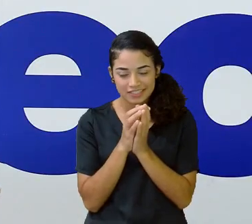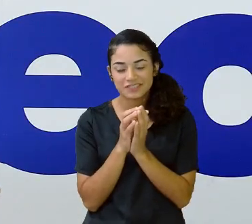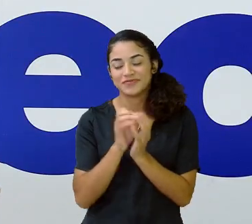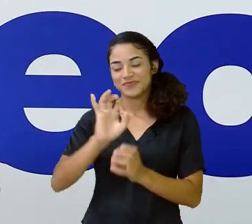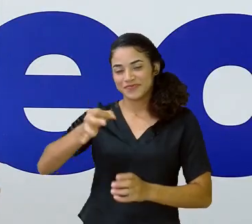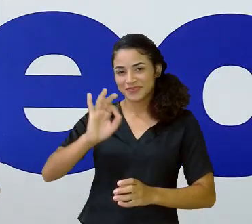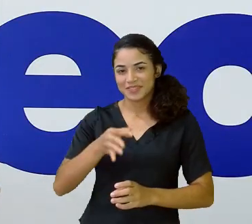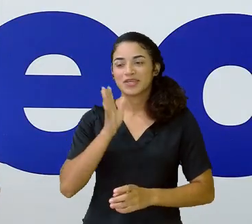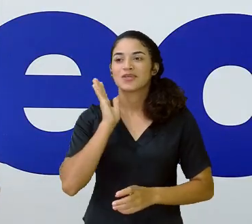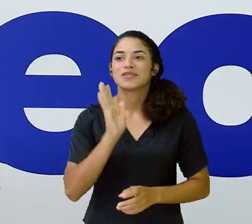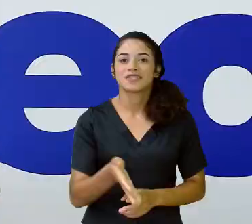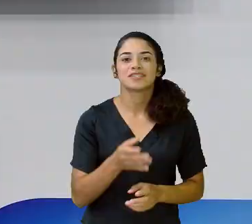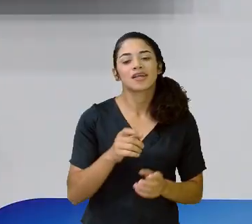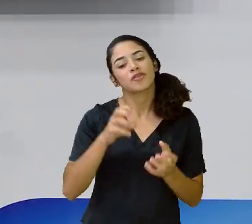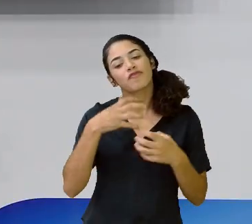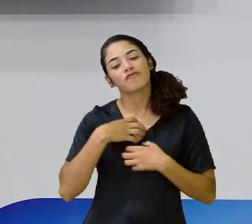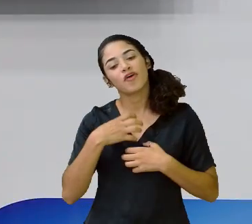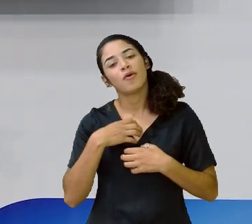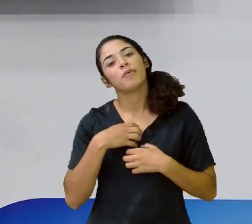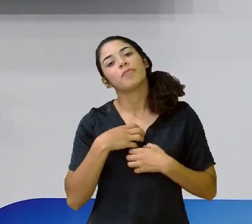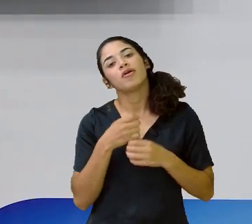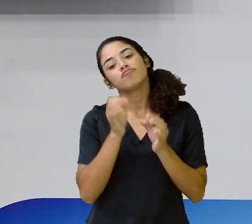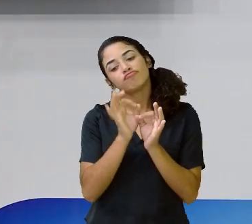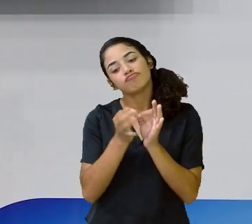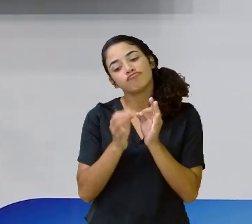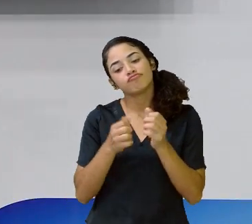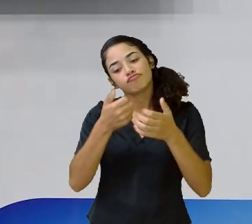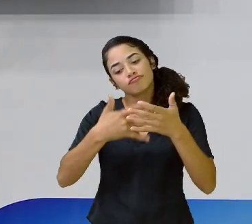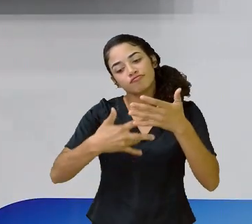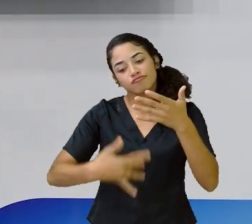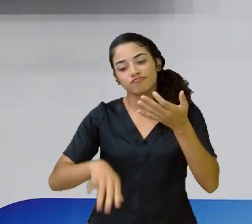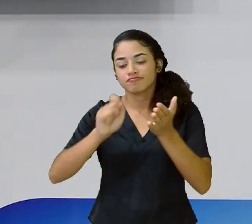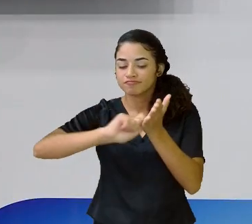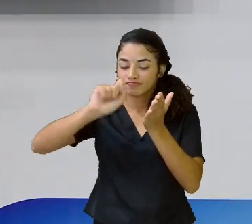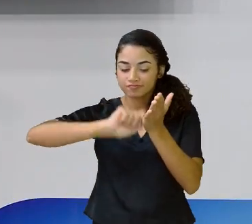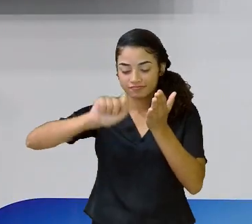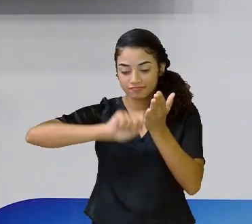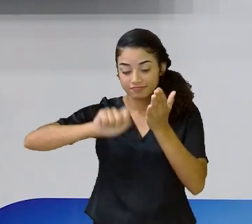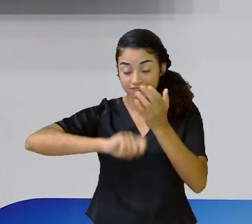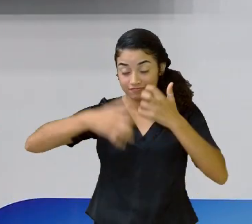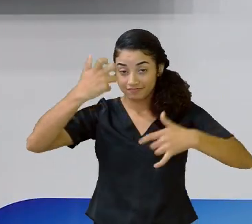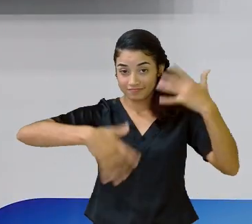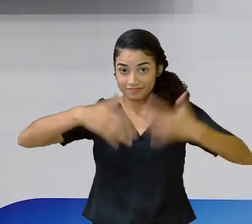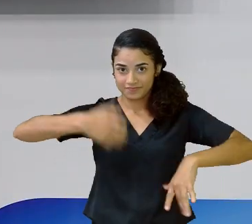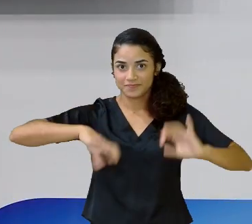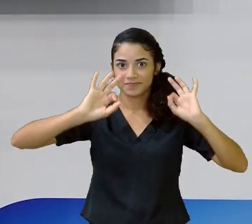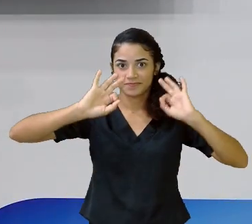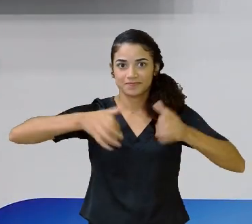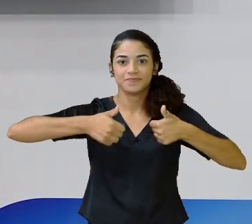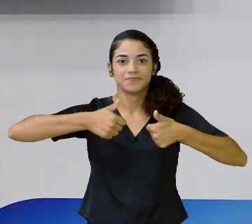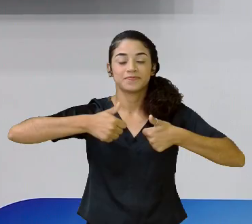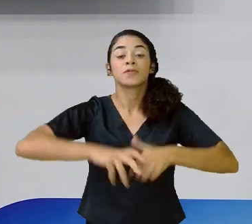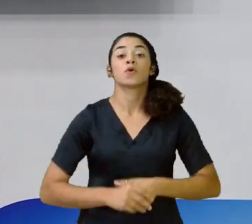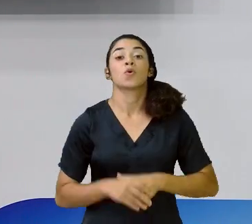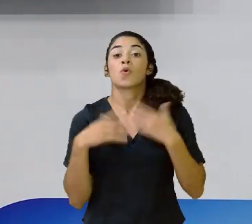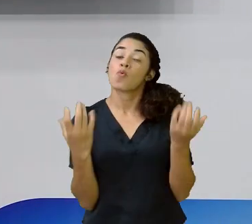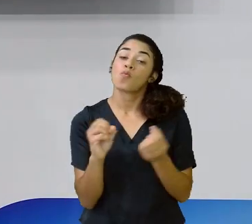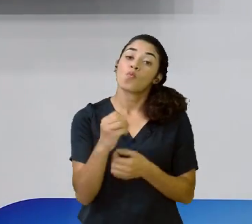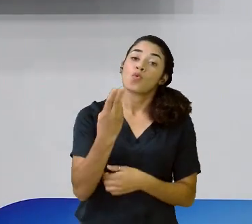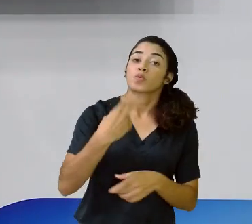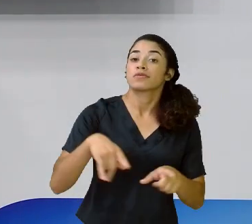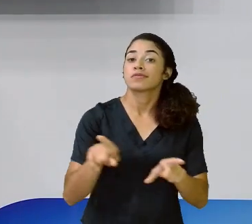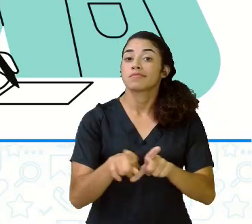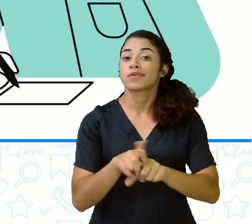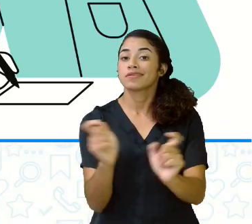gente já ia fazendo dessa forma, né? Então, é assim que a gente vai escrevendo ali, ó, a biografia, tá certo? Ou